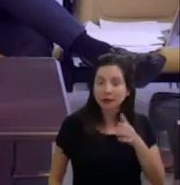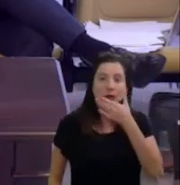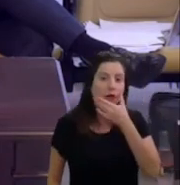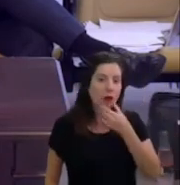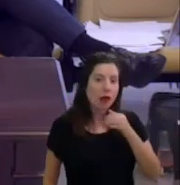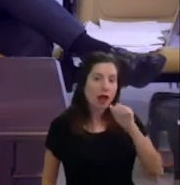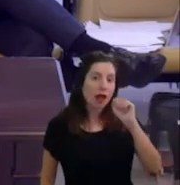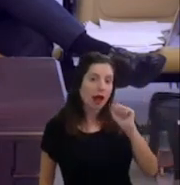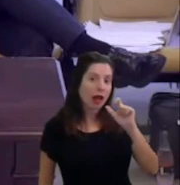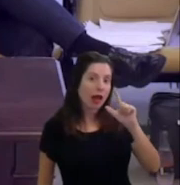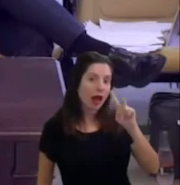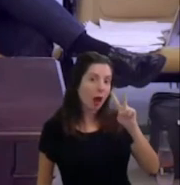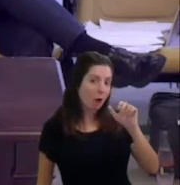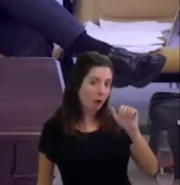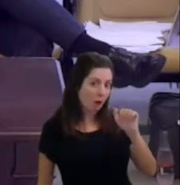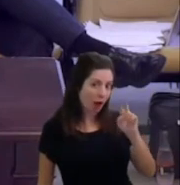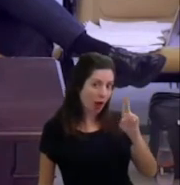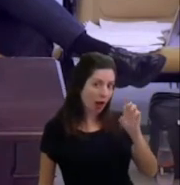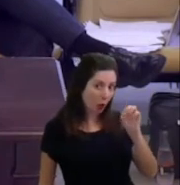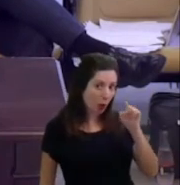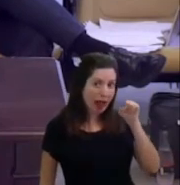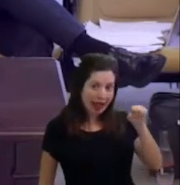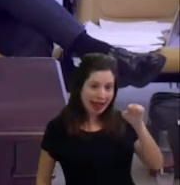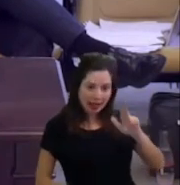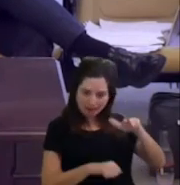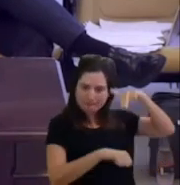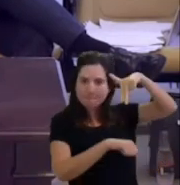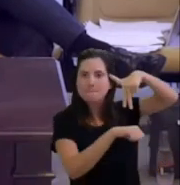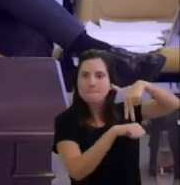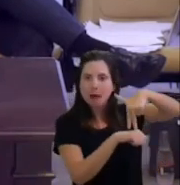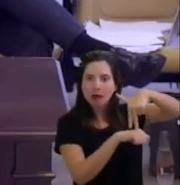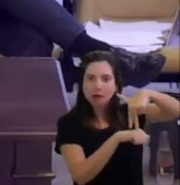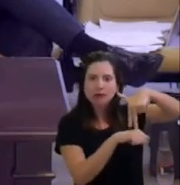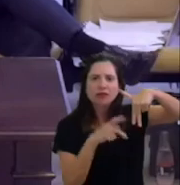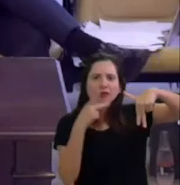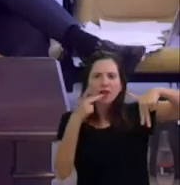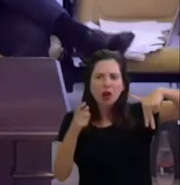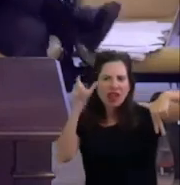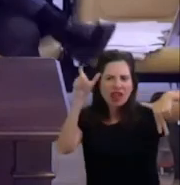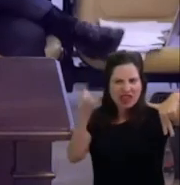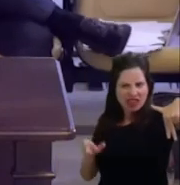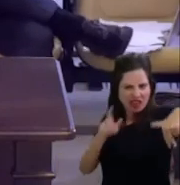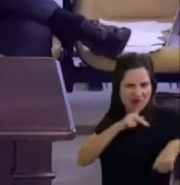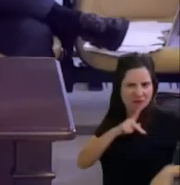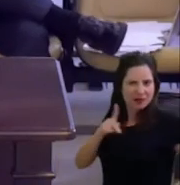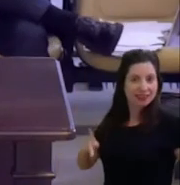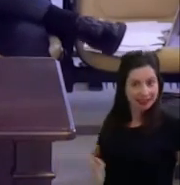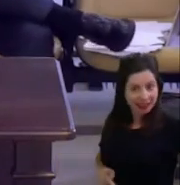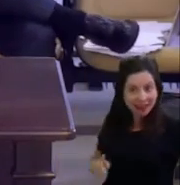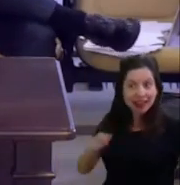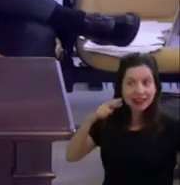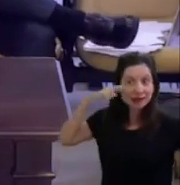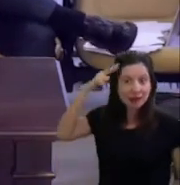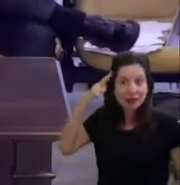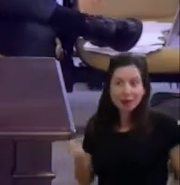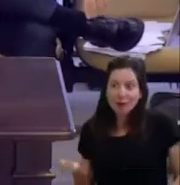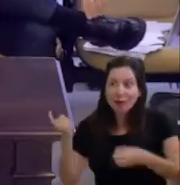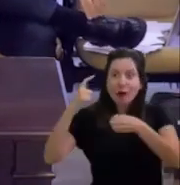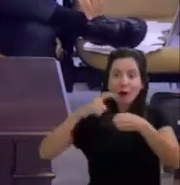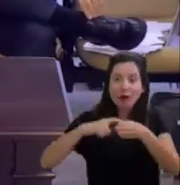que disse Álvaro Dias quando subiu no palco, ele disse: Sérgio Moro presidente, Brasil de volta, viva o Brasil, viva Sérgio